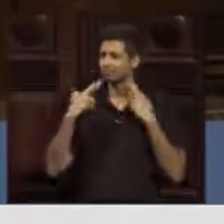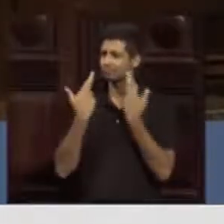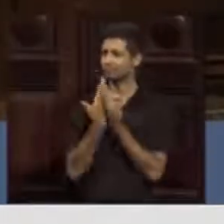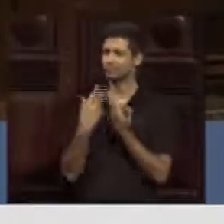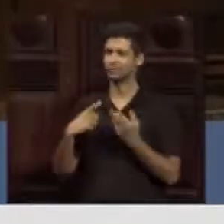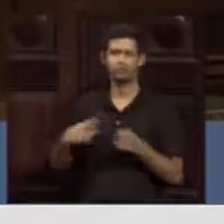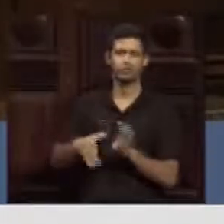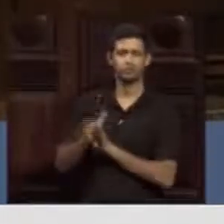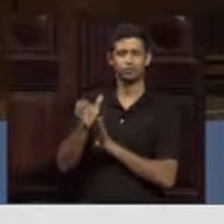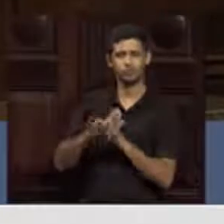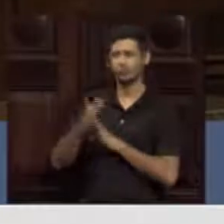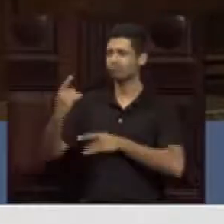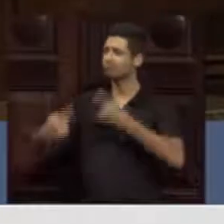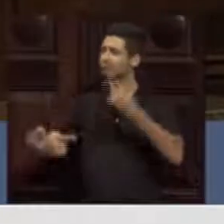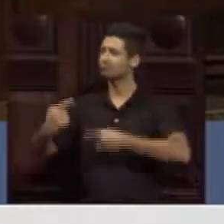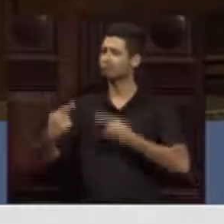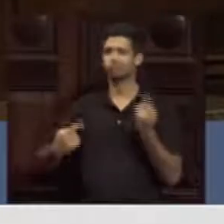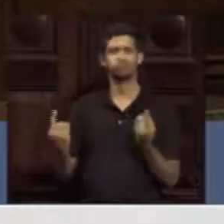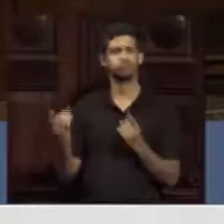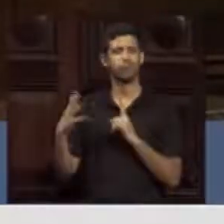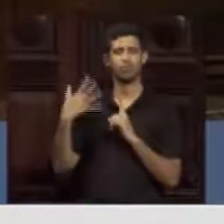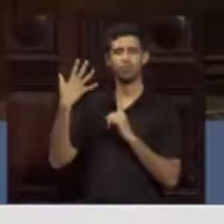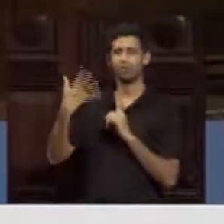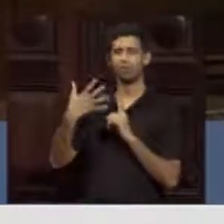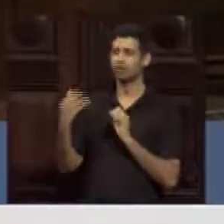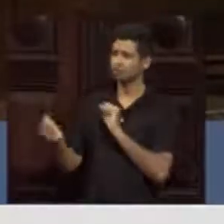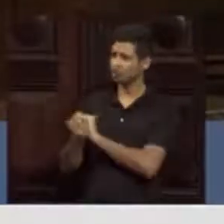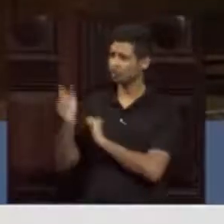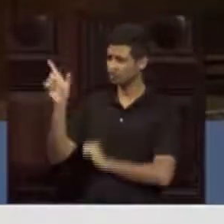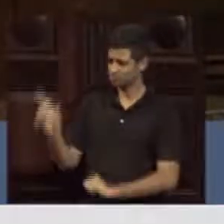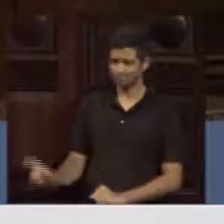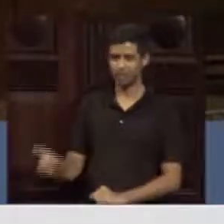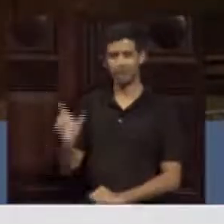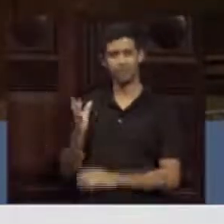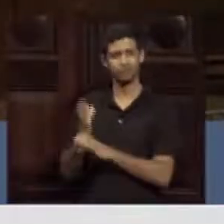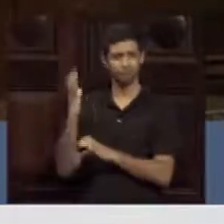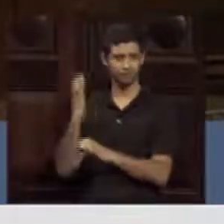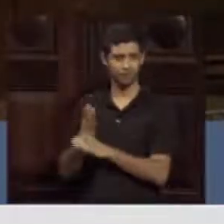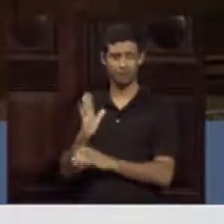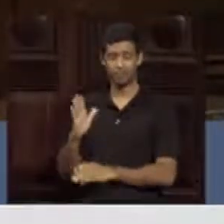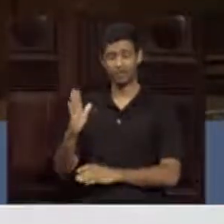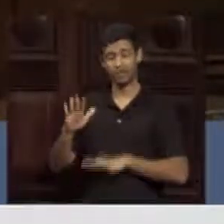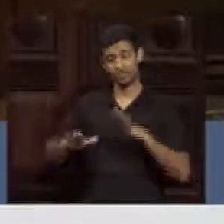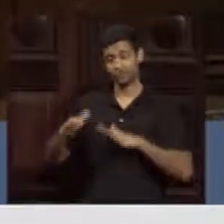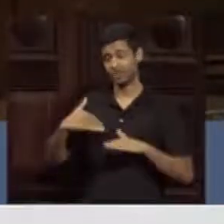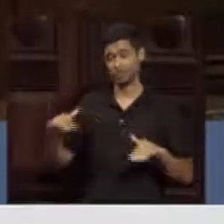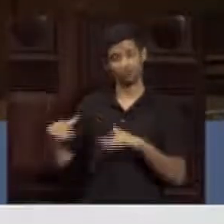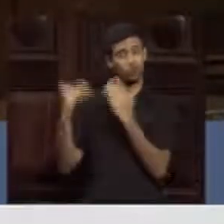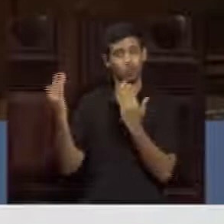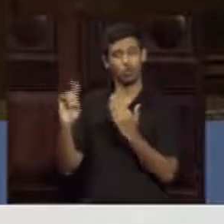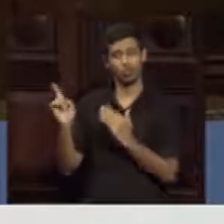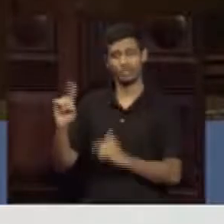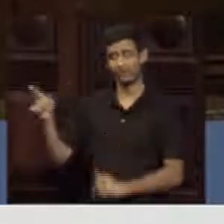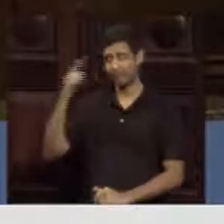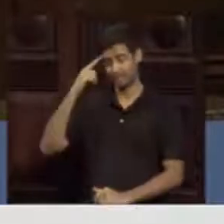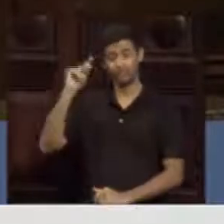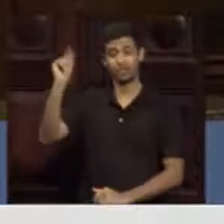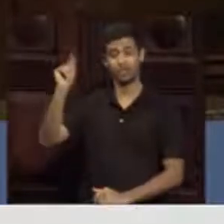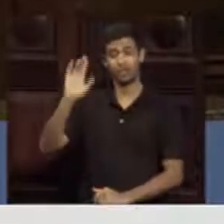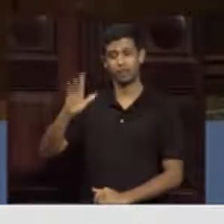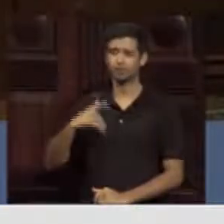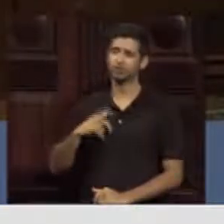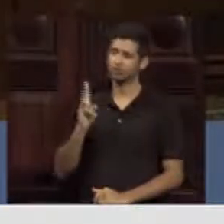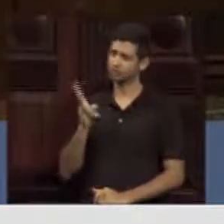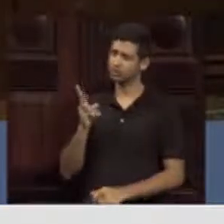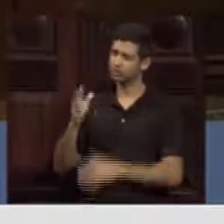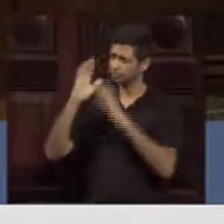conselho, debates com o engenheiro Fernando McDowell, nem sempre concordei com suas ideias, mas sempre